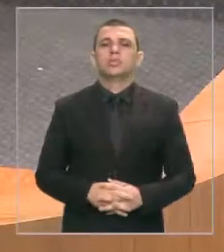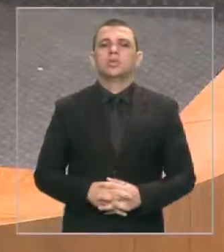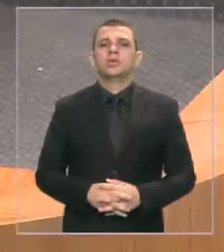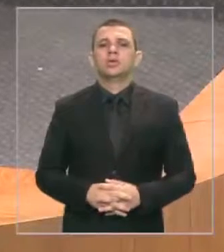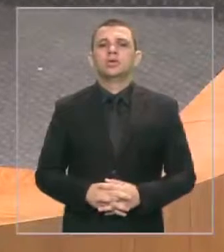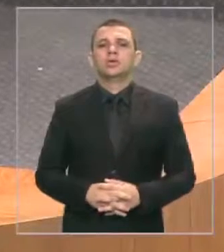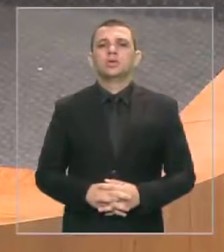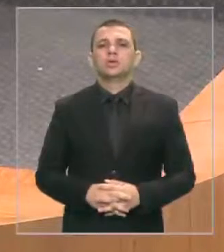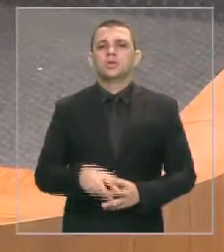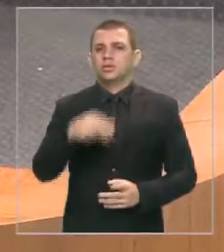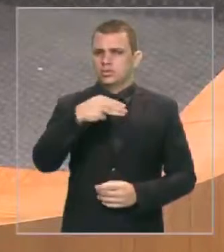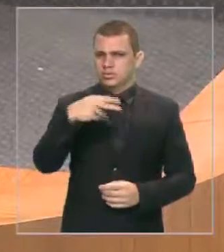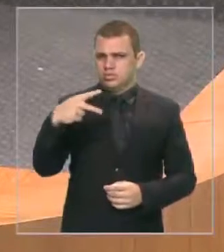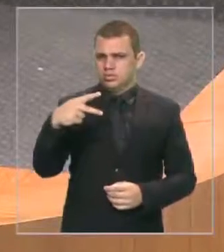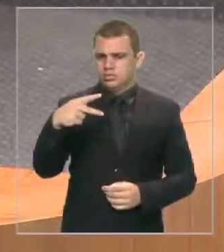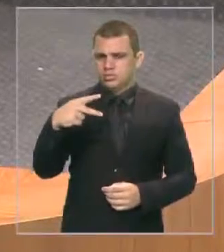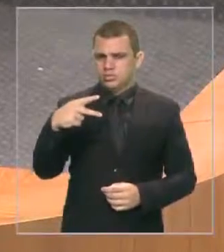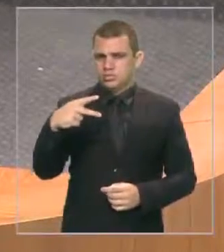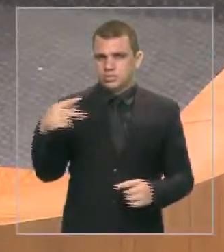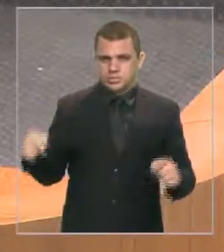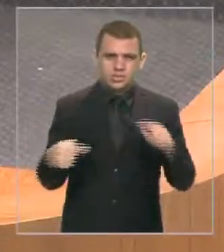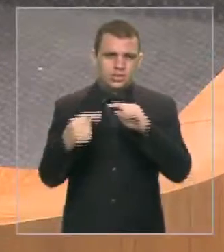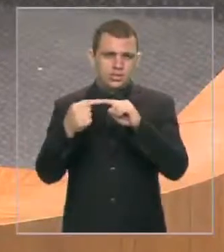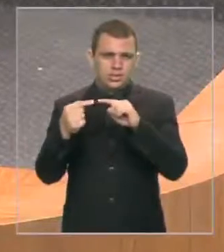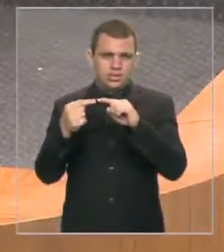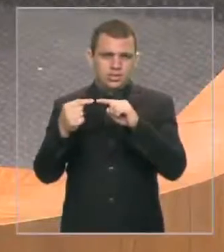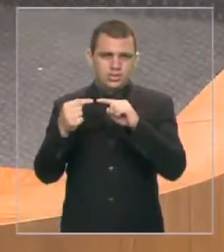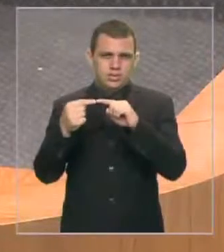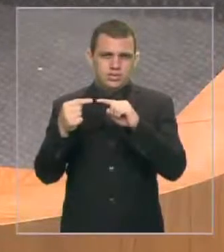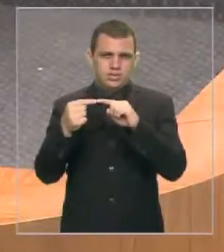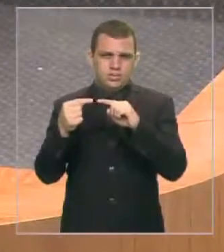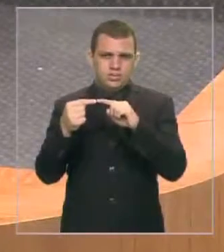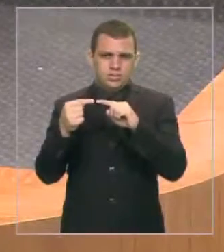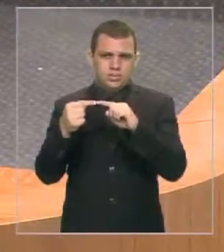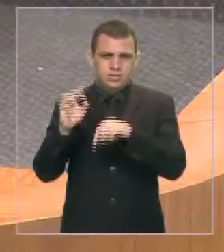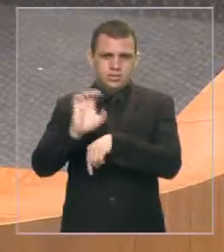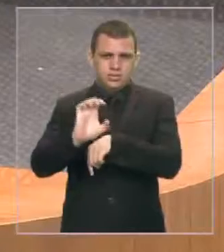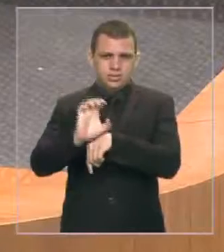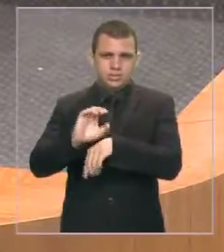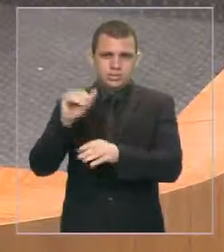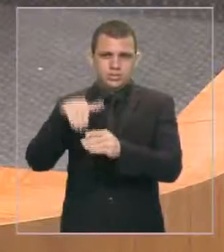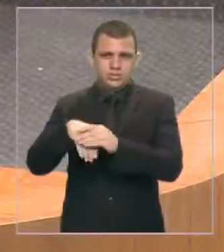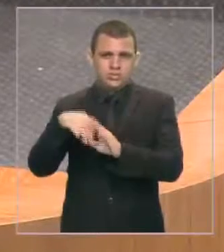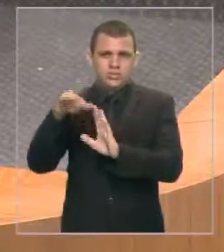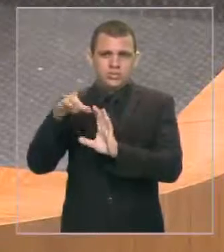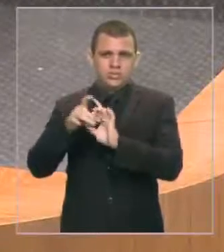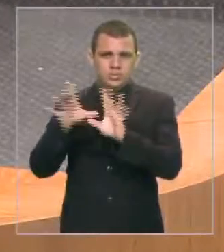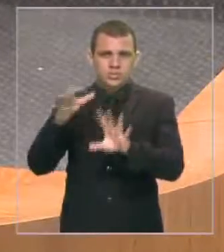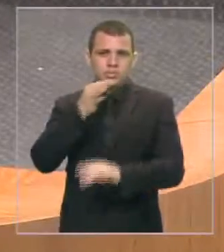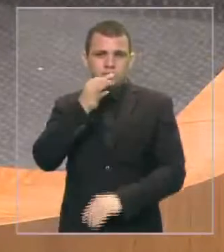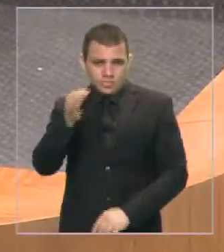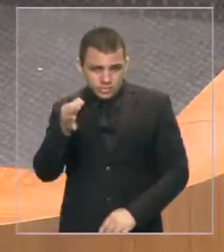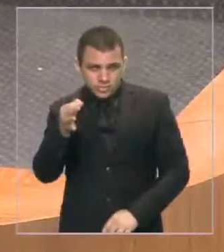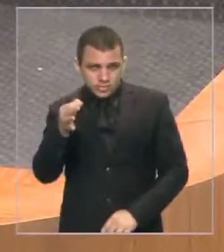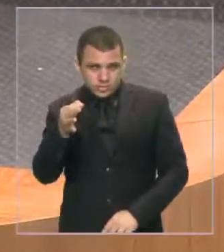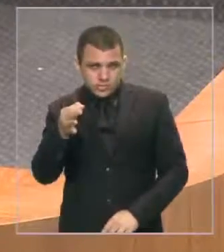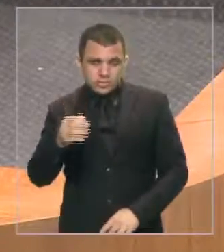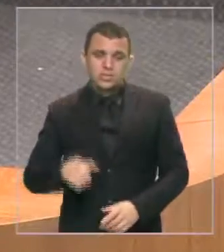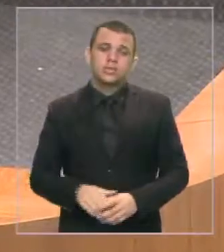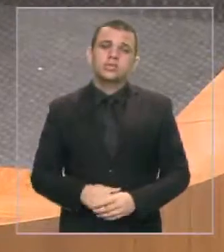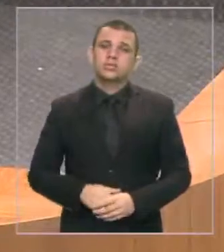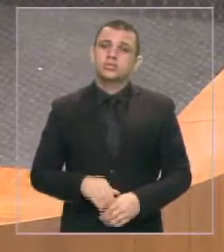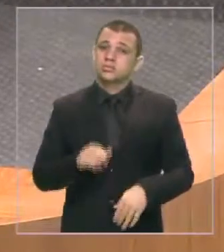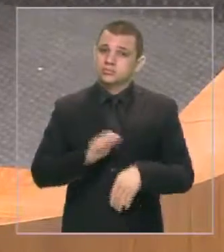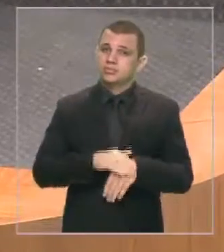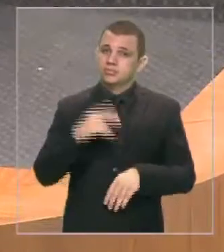São as medidas provisórias compatíveis com um Estado democrático? Pergunta Flávio Dino.